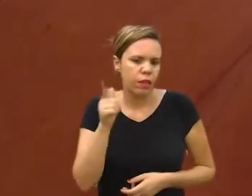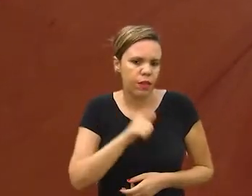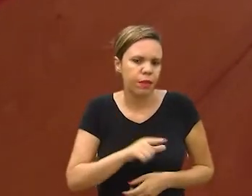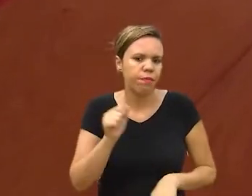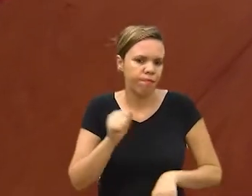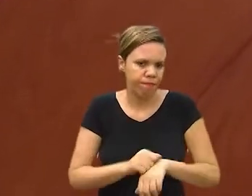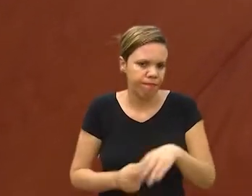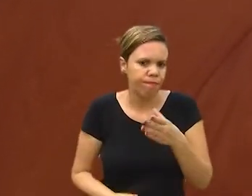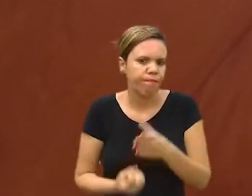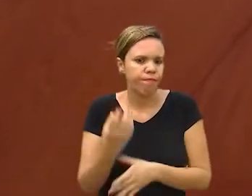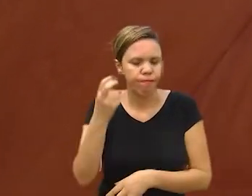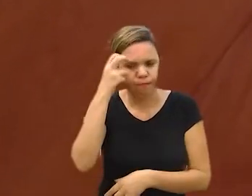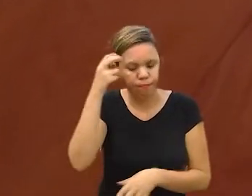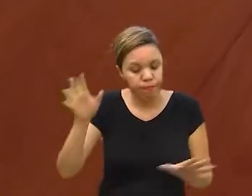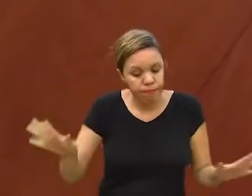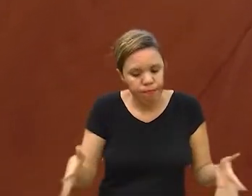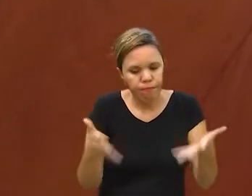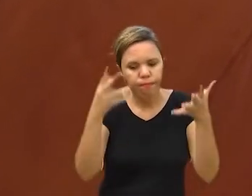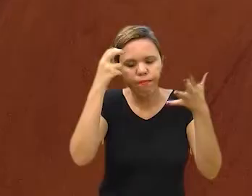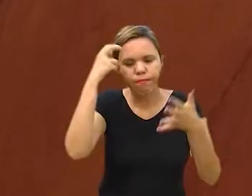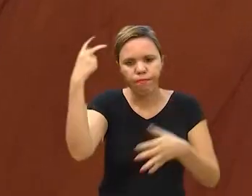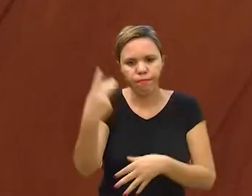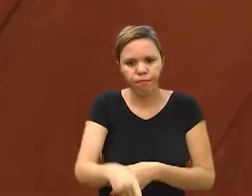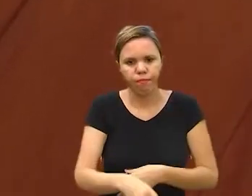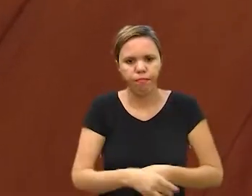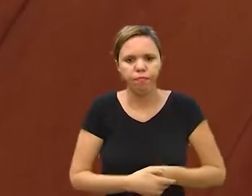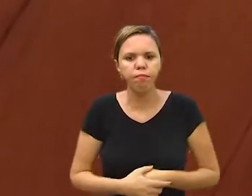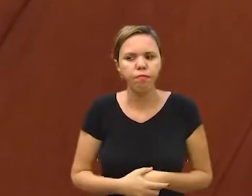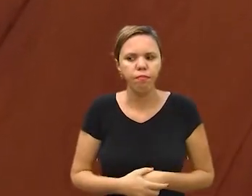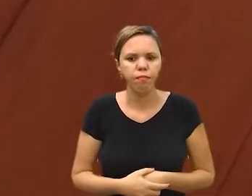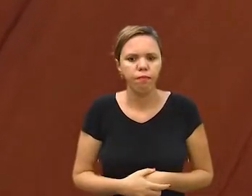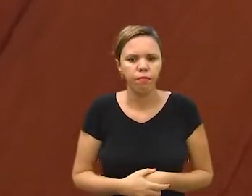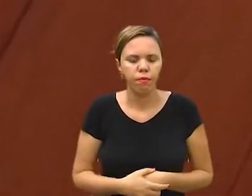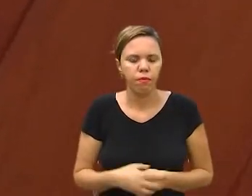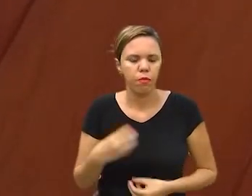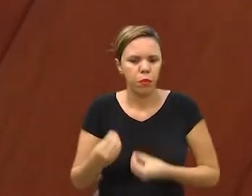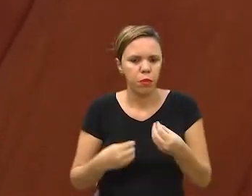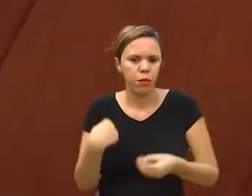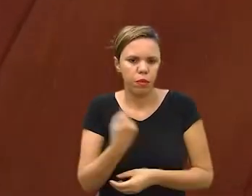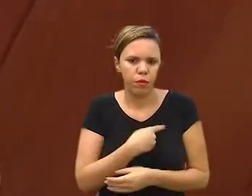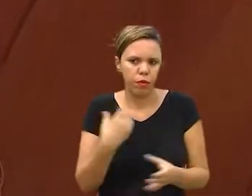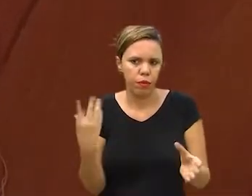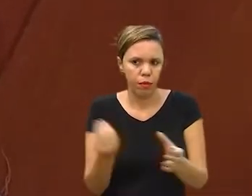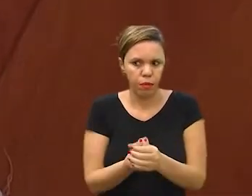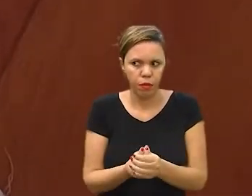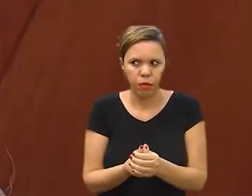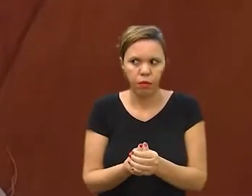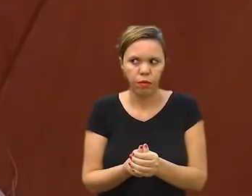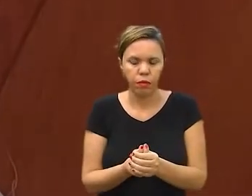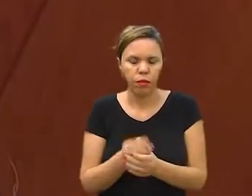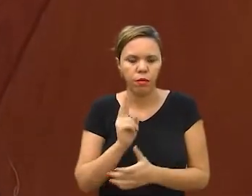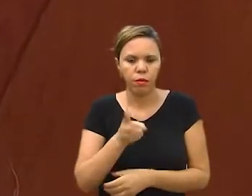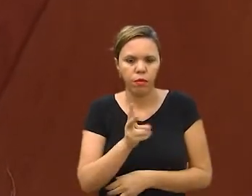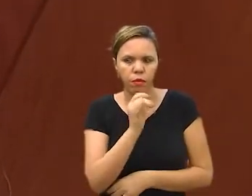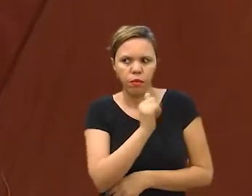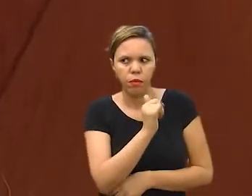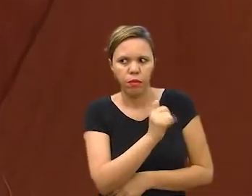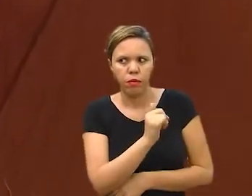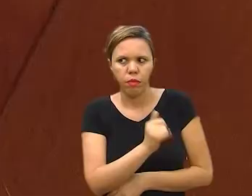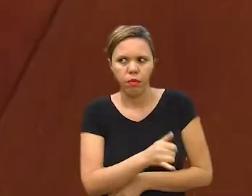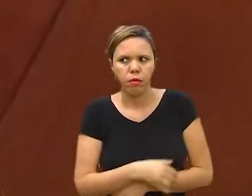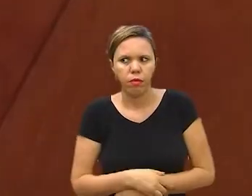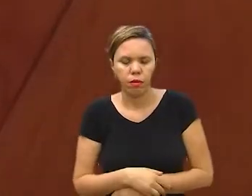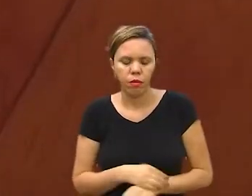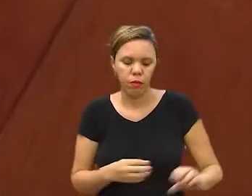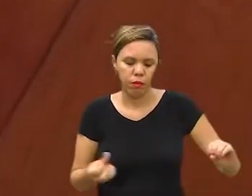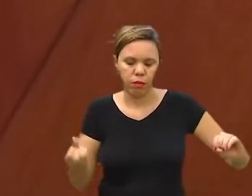uma inteligência. Vai estimular, né? Vai estimulando. Como a gente está inserido, e ela sempre falou, a gente vai de